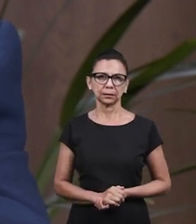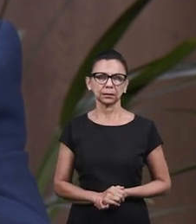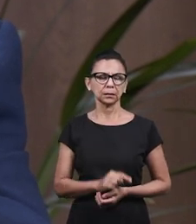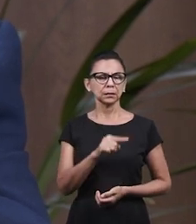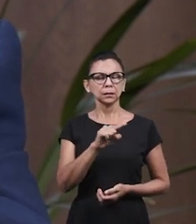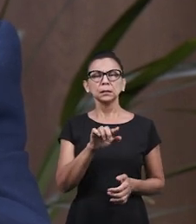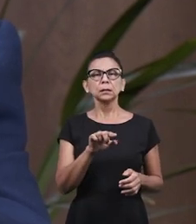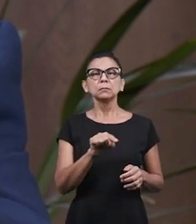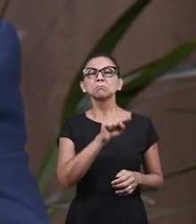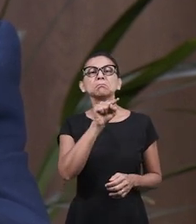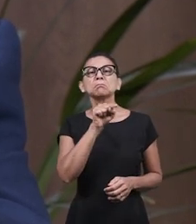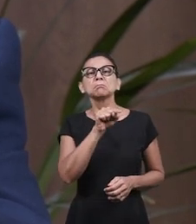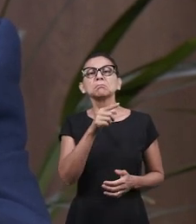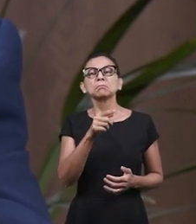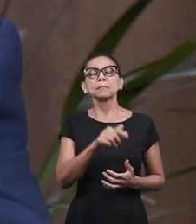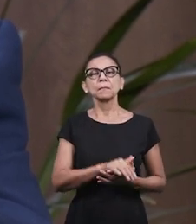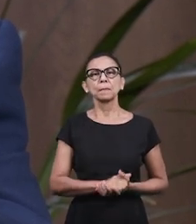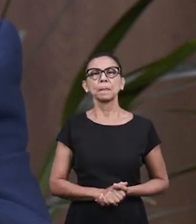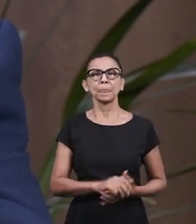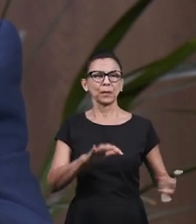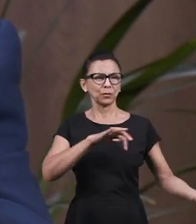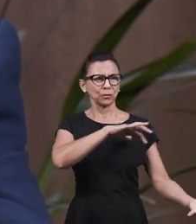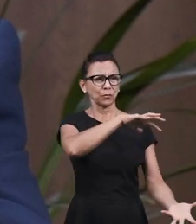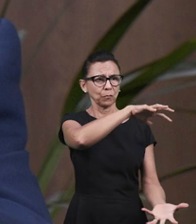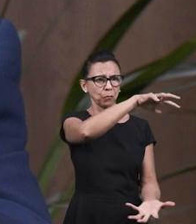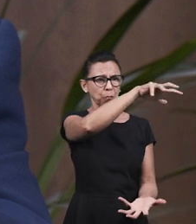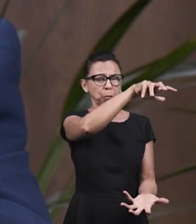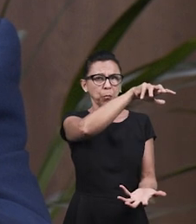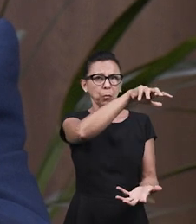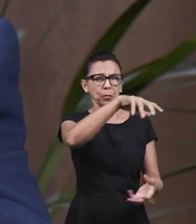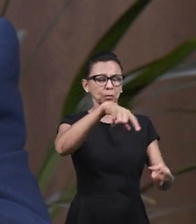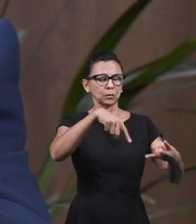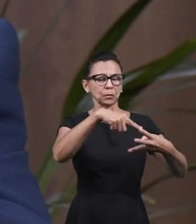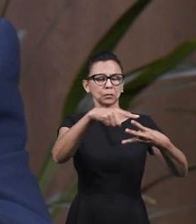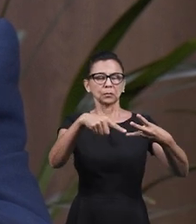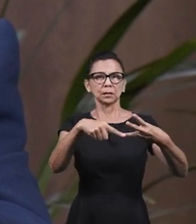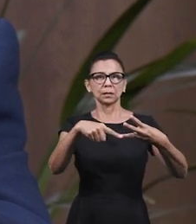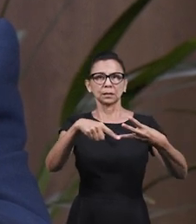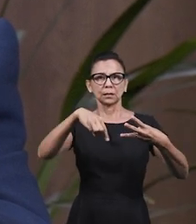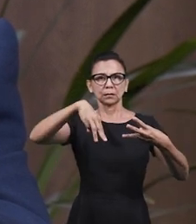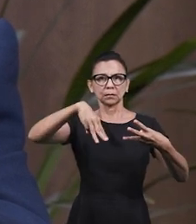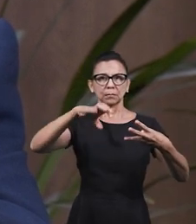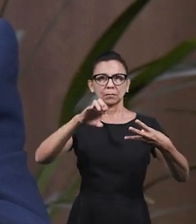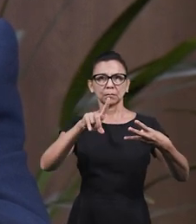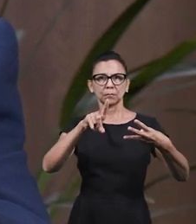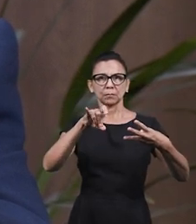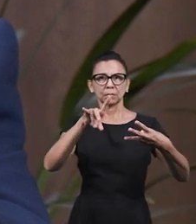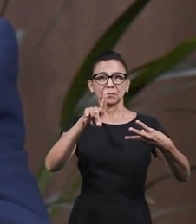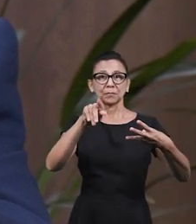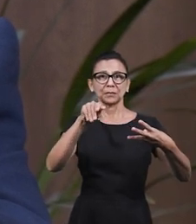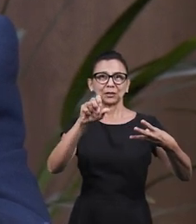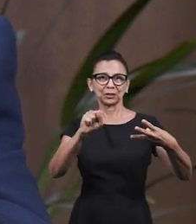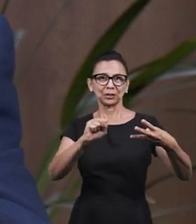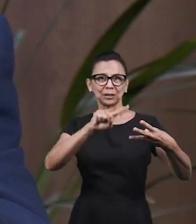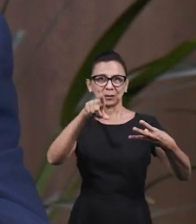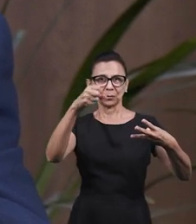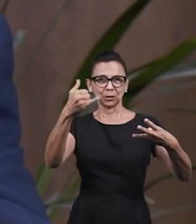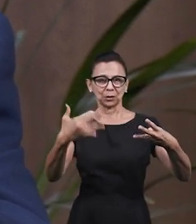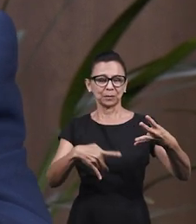do nosso universo? Na verdade, o universo é tão grande, mas são 3 medidas. Depois eu falo a quarta.